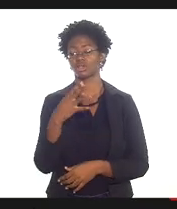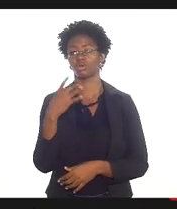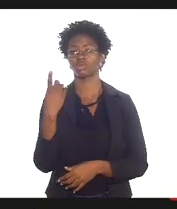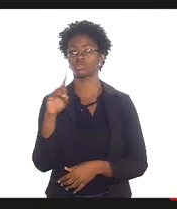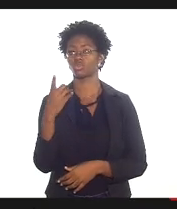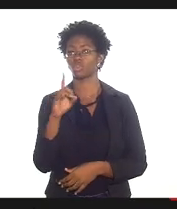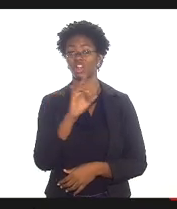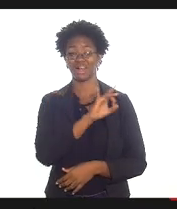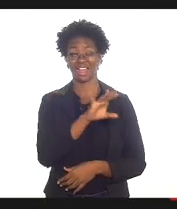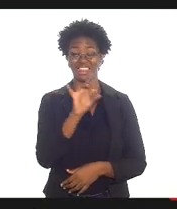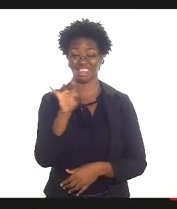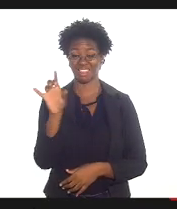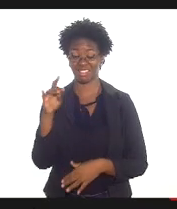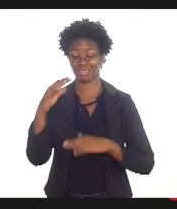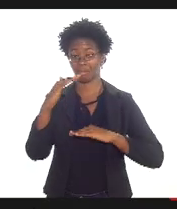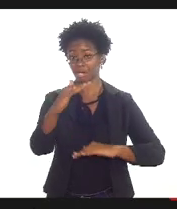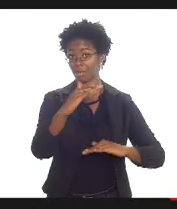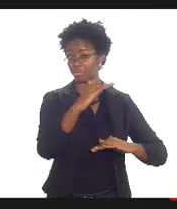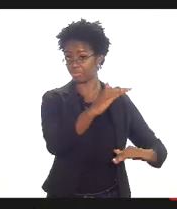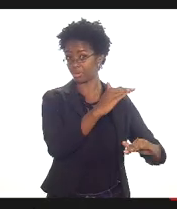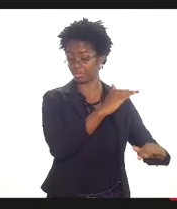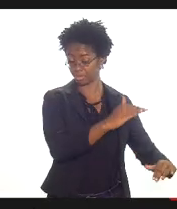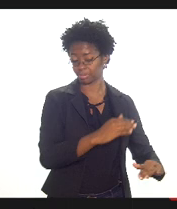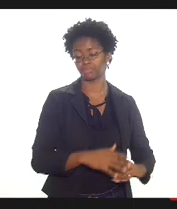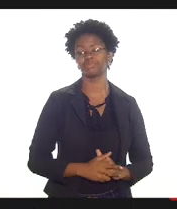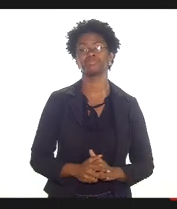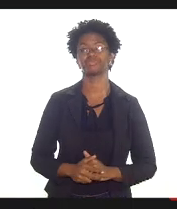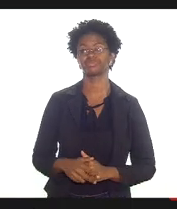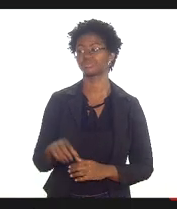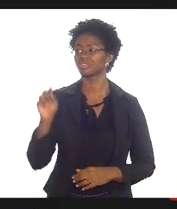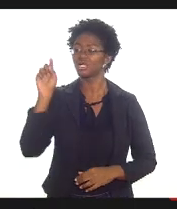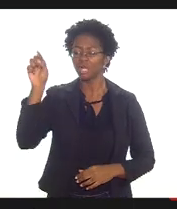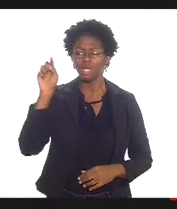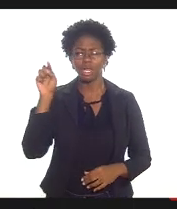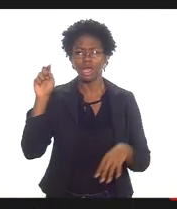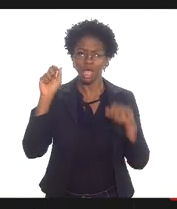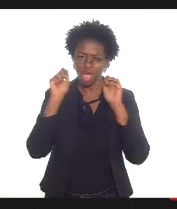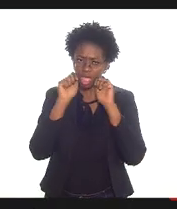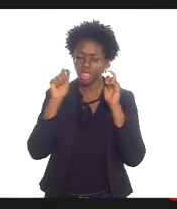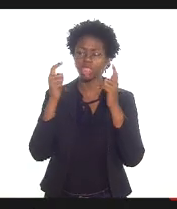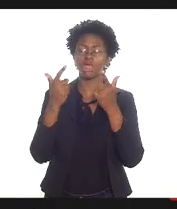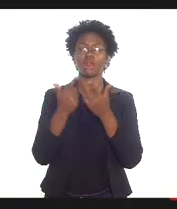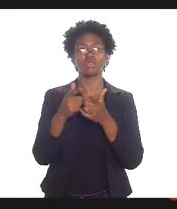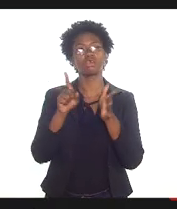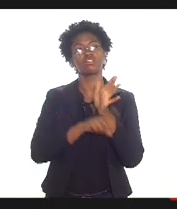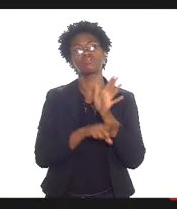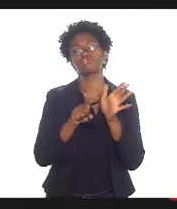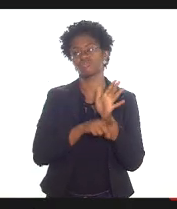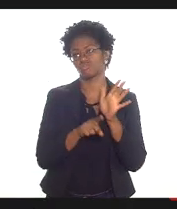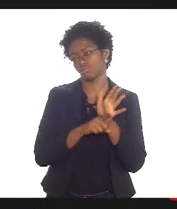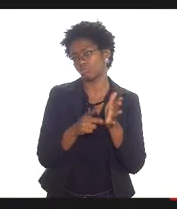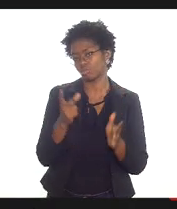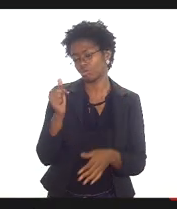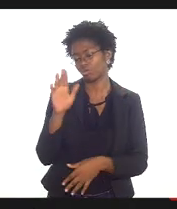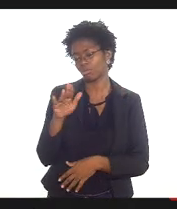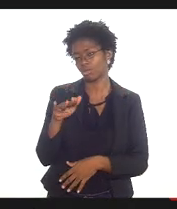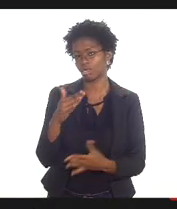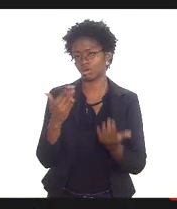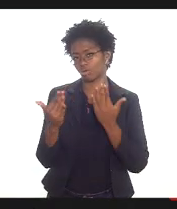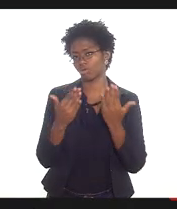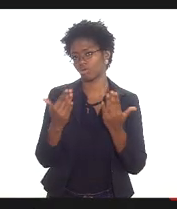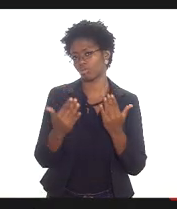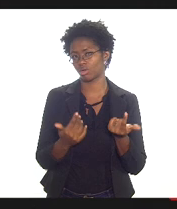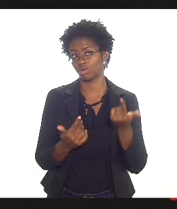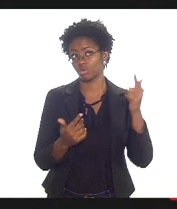barril, um óleo do campo alerge, que tem um desconto em relação ao Brent, portanto, ele é mais barato um pouquinho que é o usual,